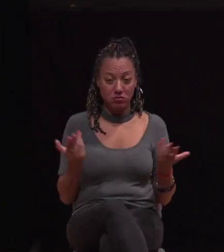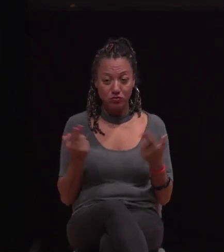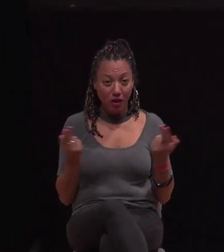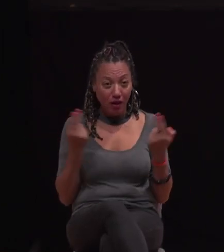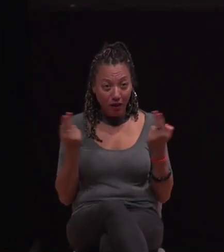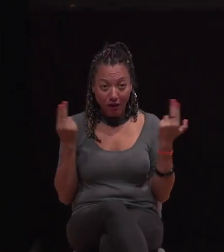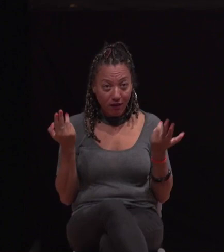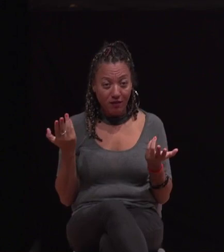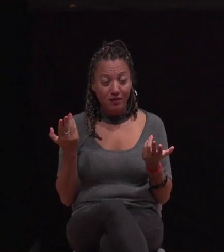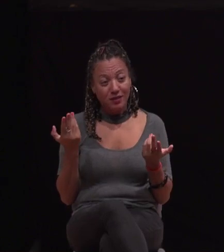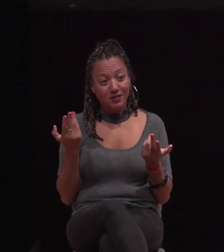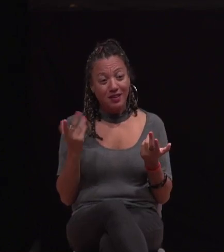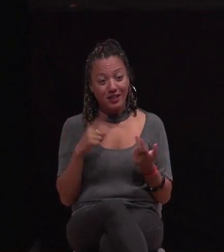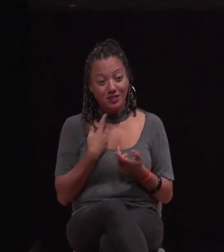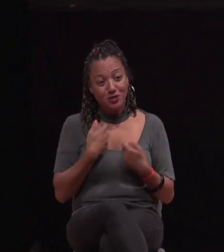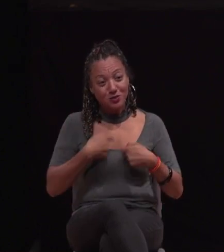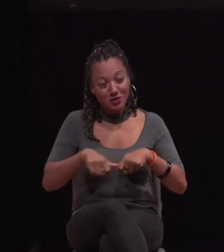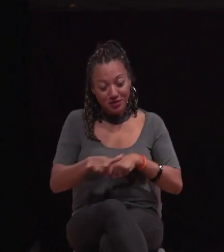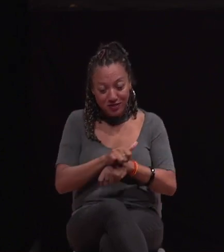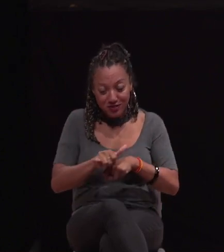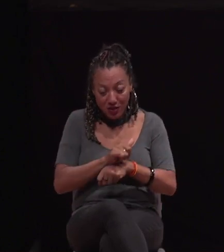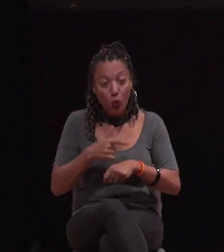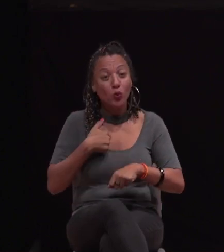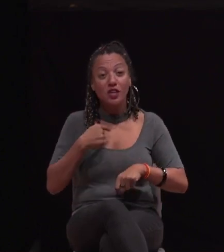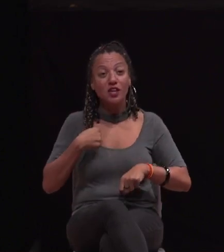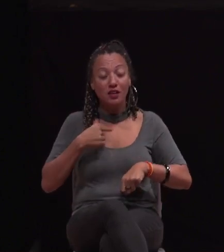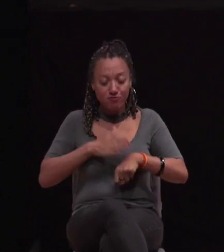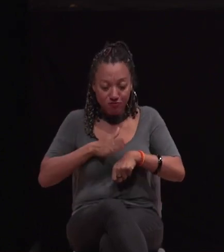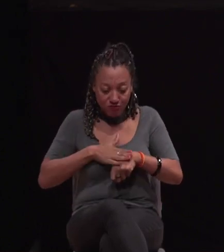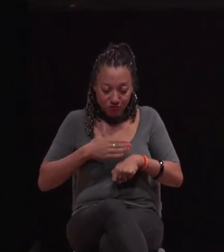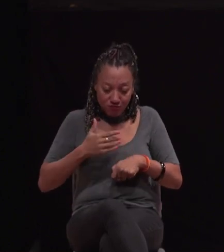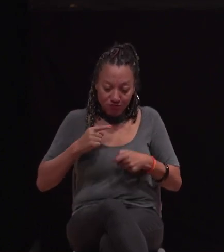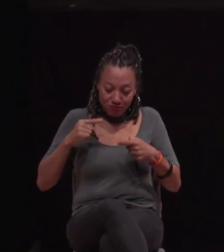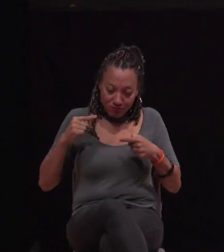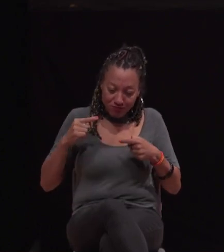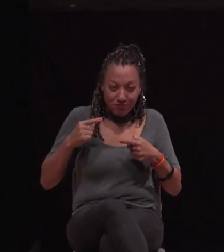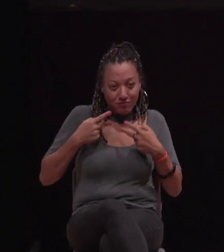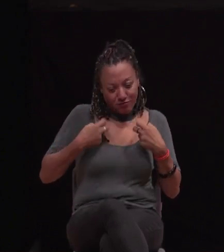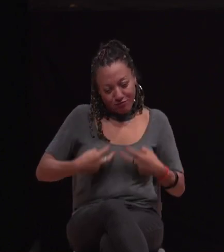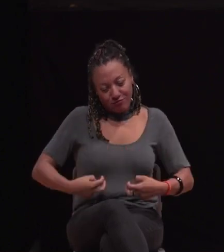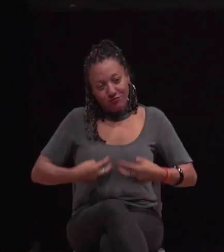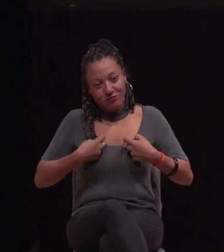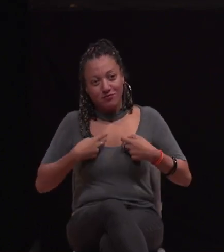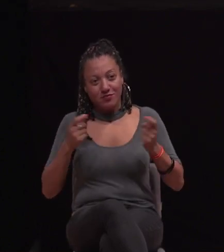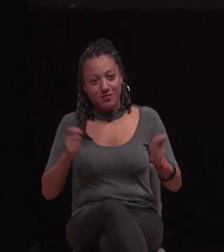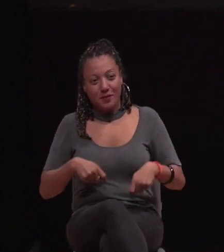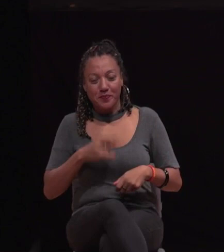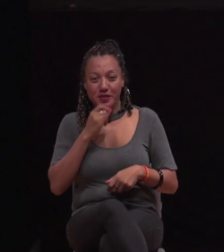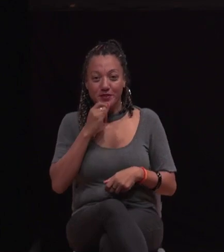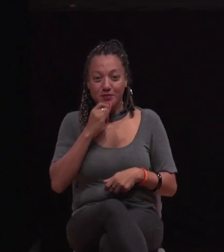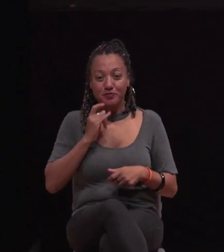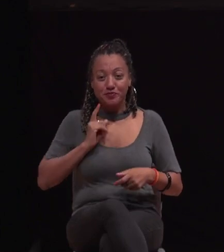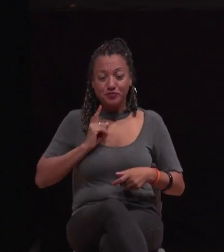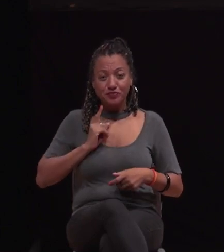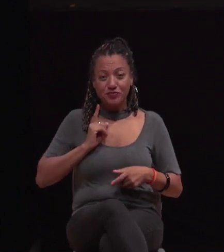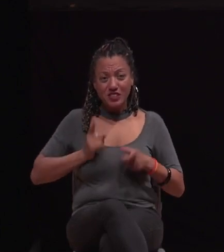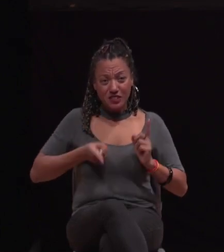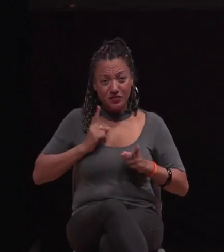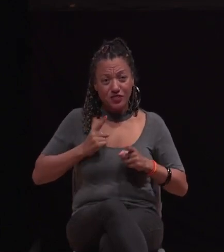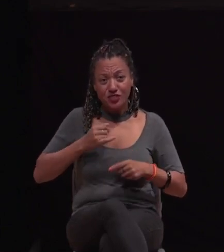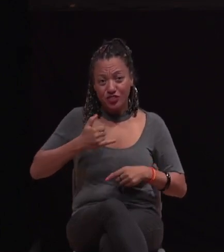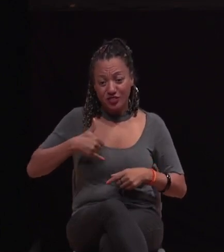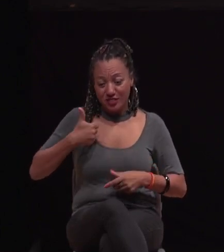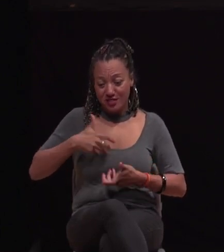fazendo o que dá com o que a gente tem, do jeito que a gente pode. Uma das coisas que eu aprendi muito com essas travestis mais velhas é isso. A vida é prática, é